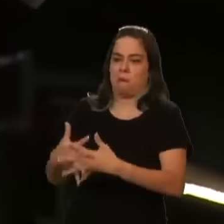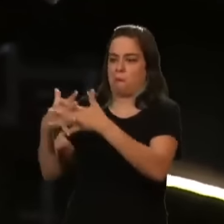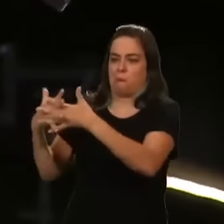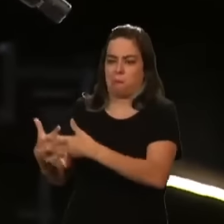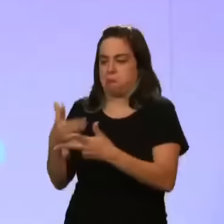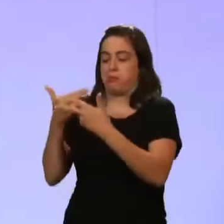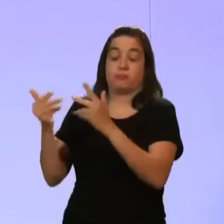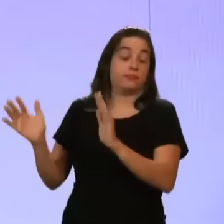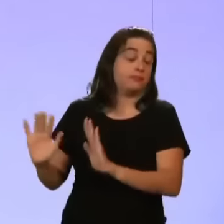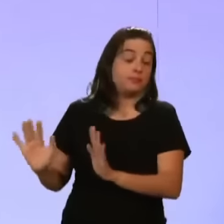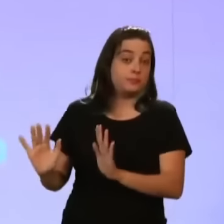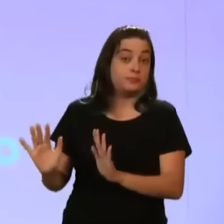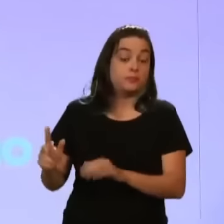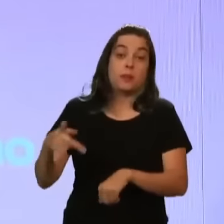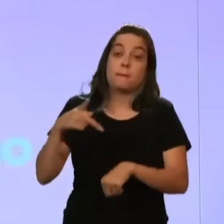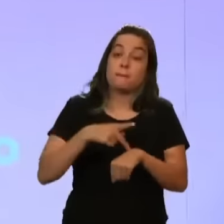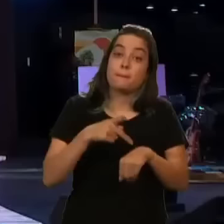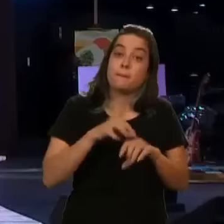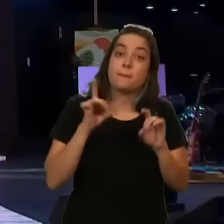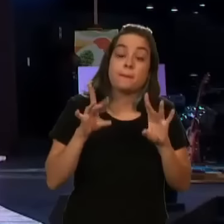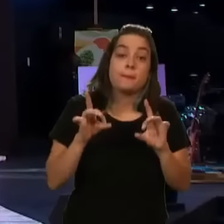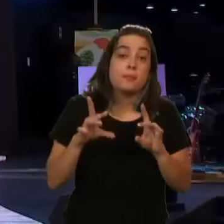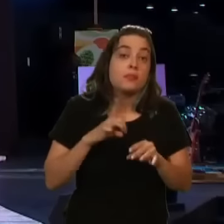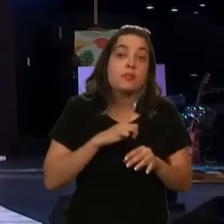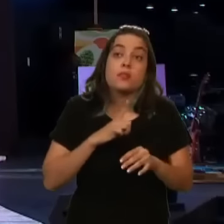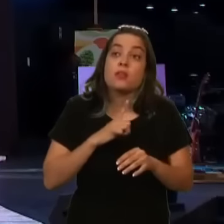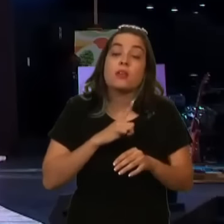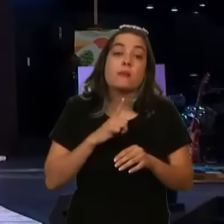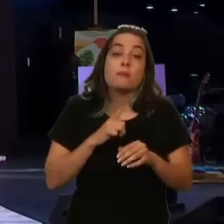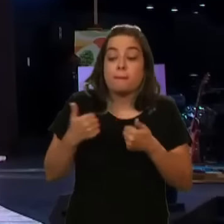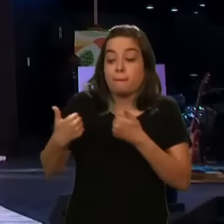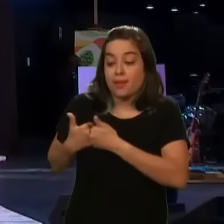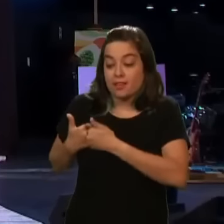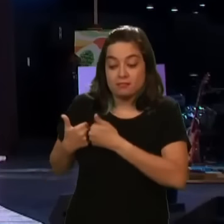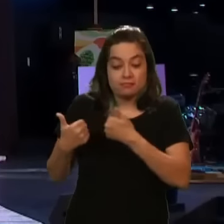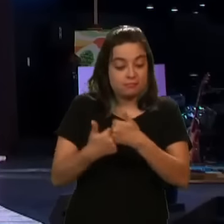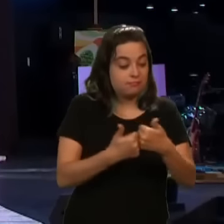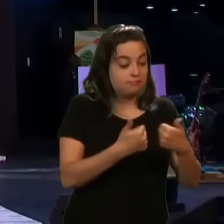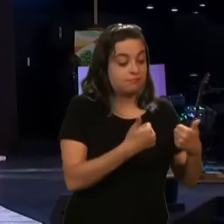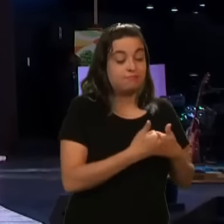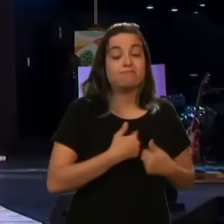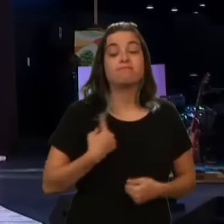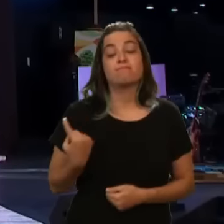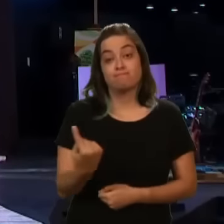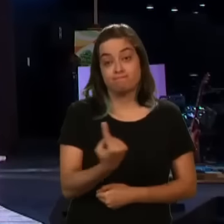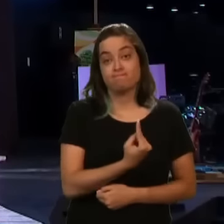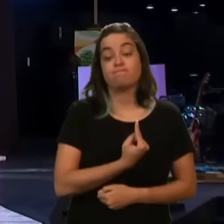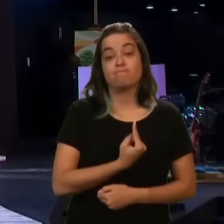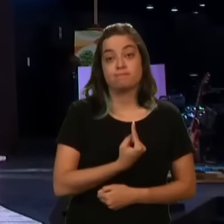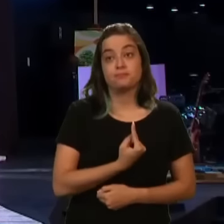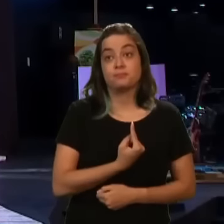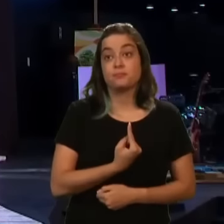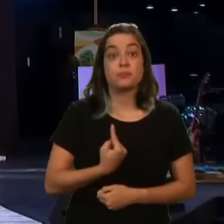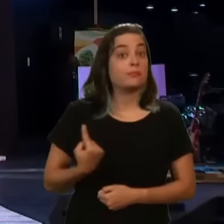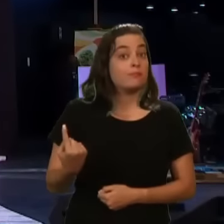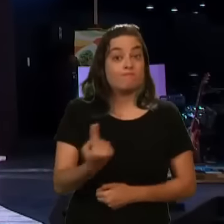máquinas. As pedras preciosas estão muitas vezes ao nosso redor, mas nós não